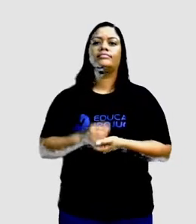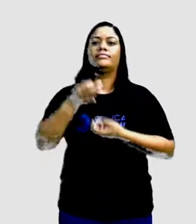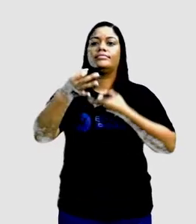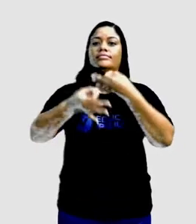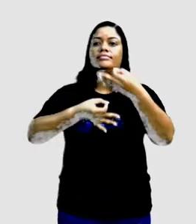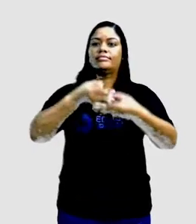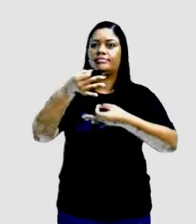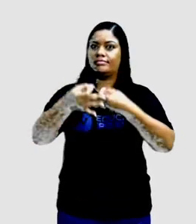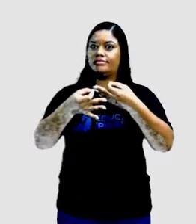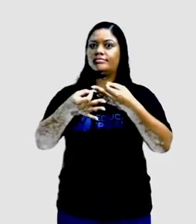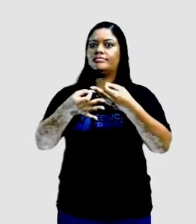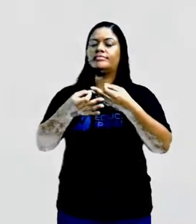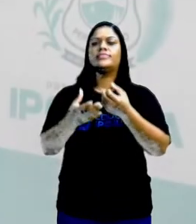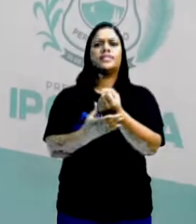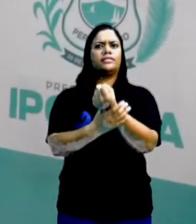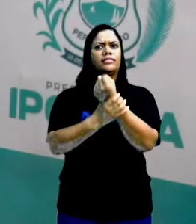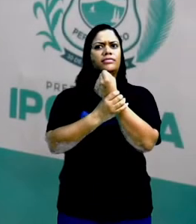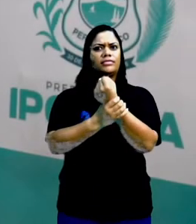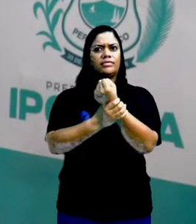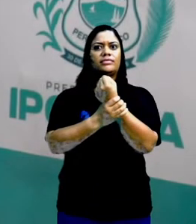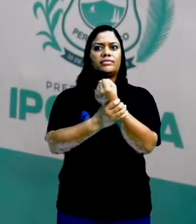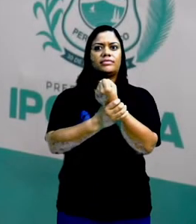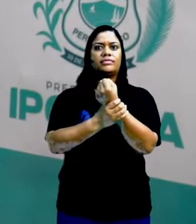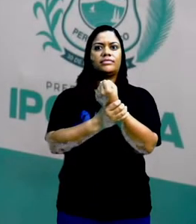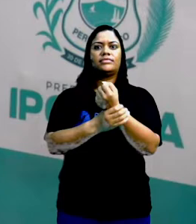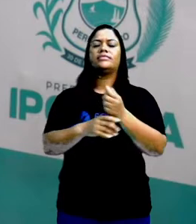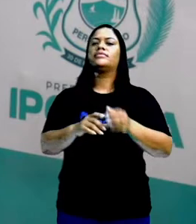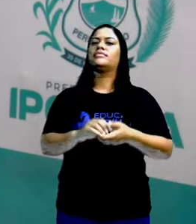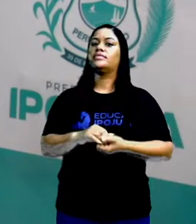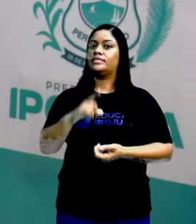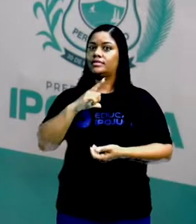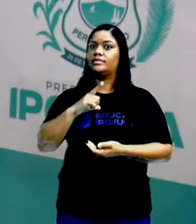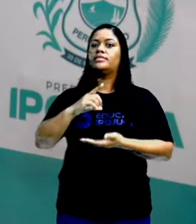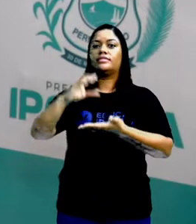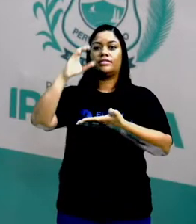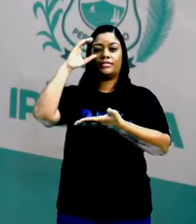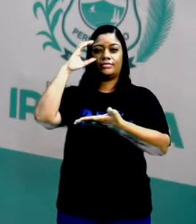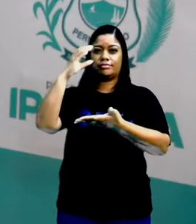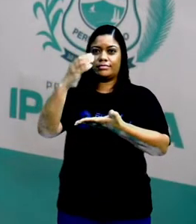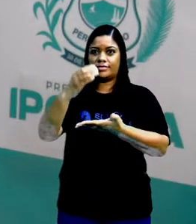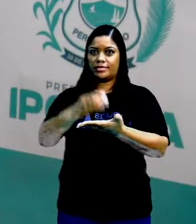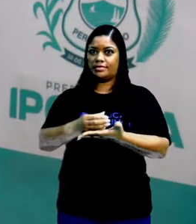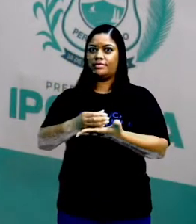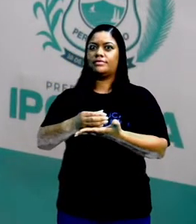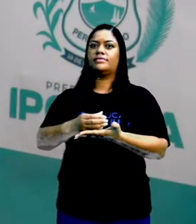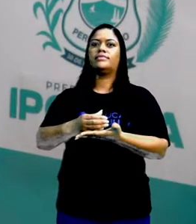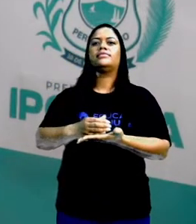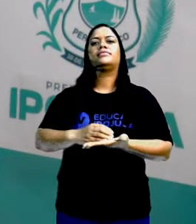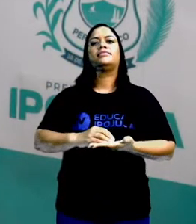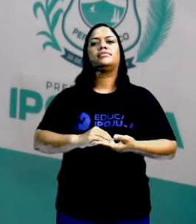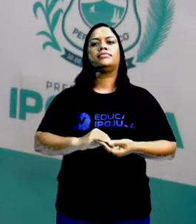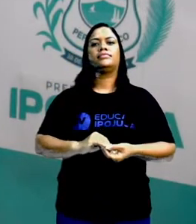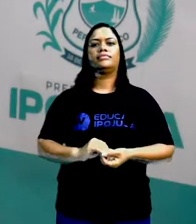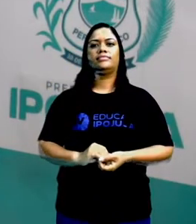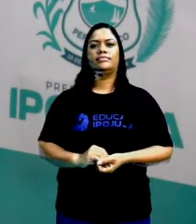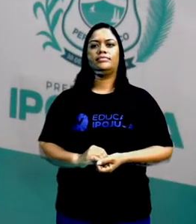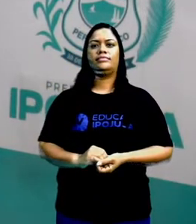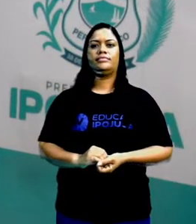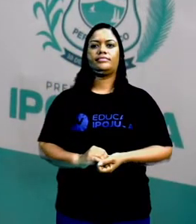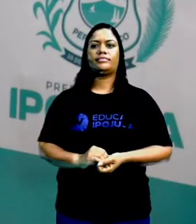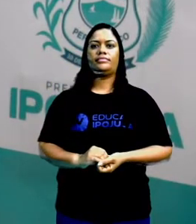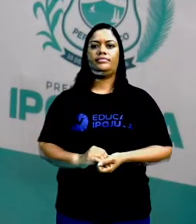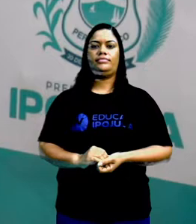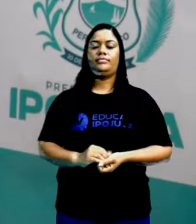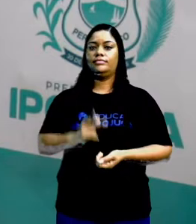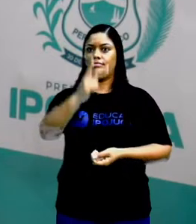se sustentar em torno de determinadas teses, que são as teses que são, por exemplo, colocadas